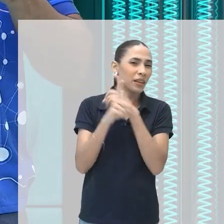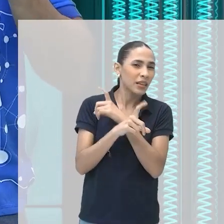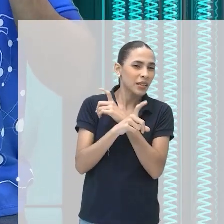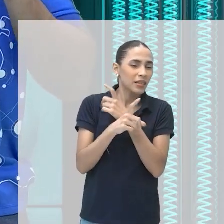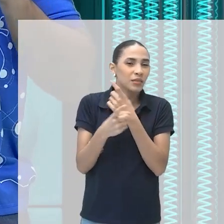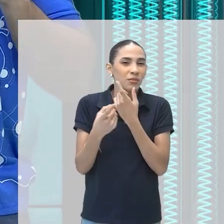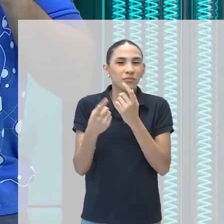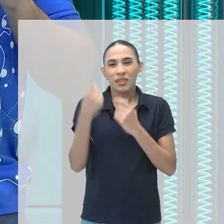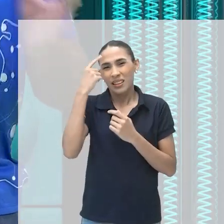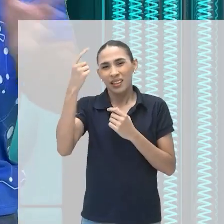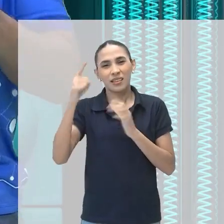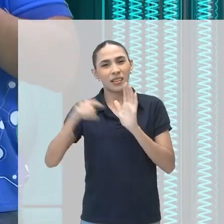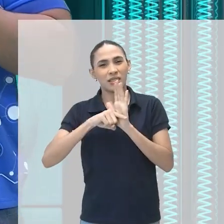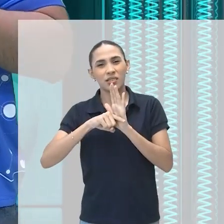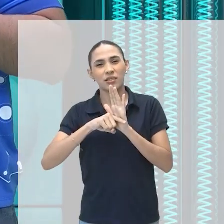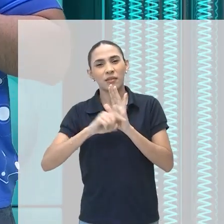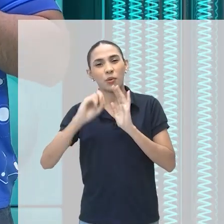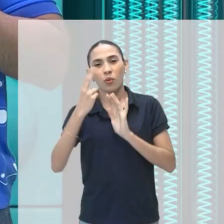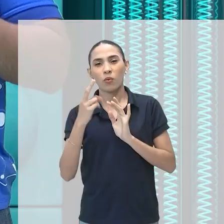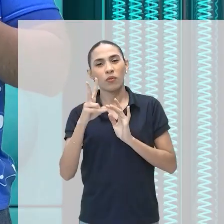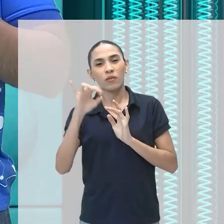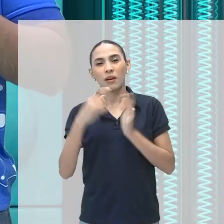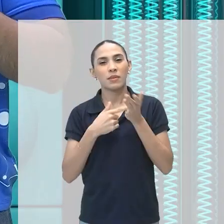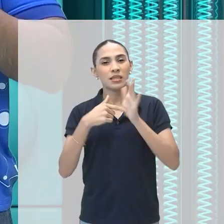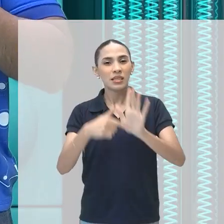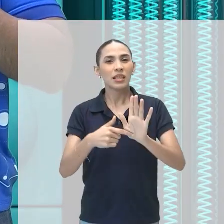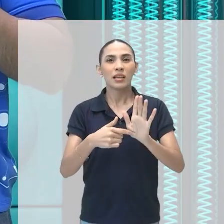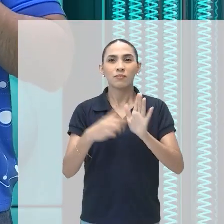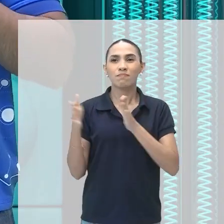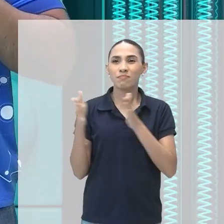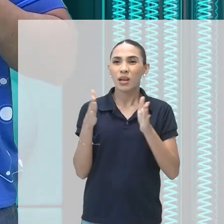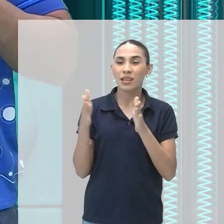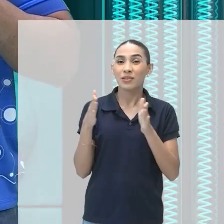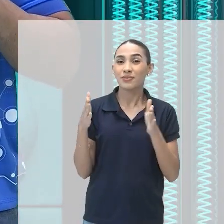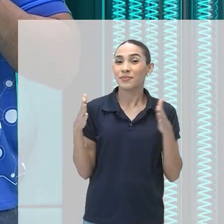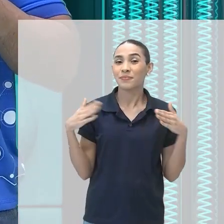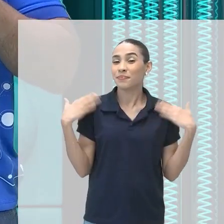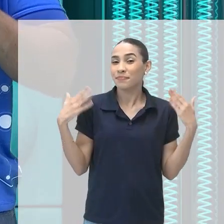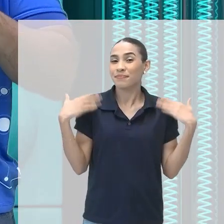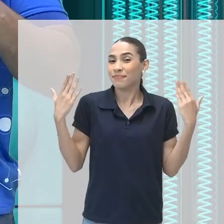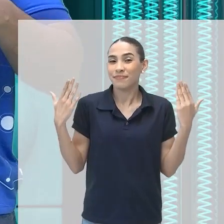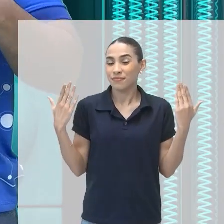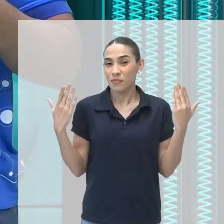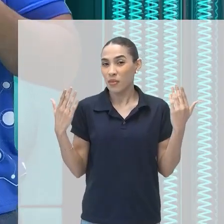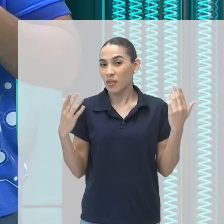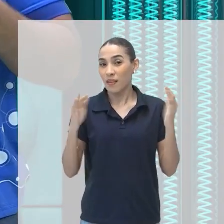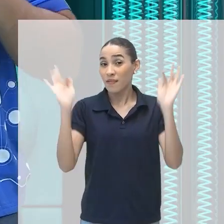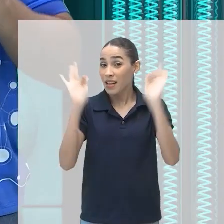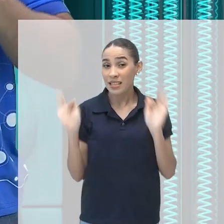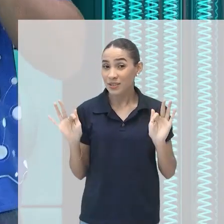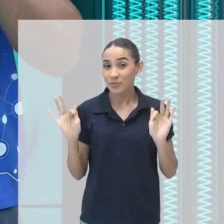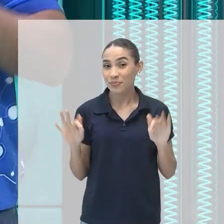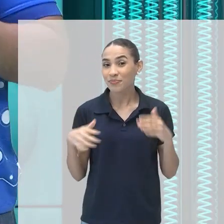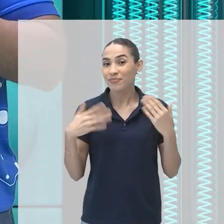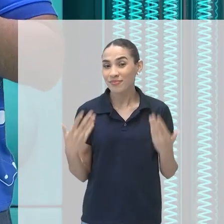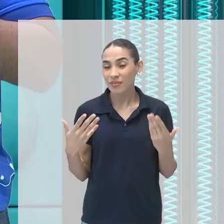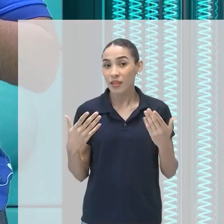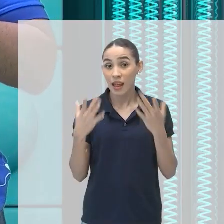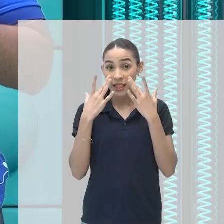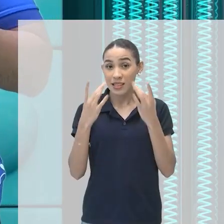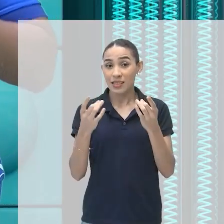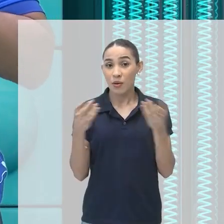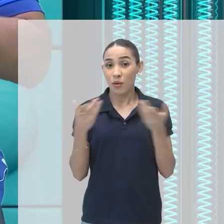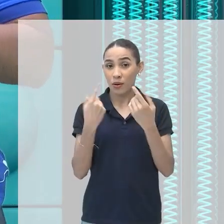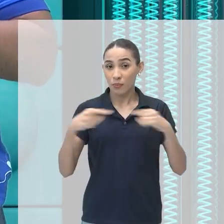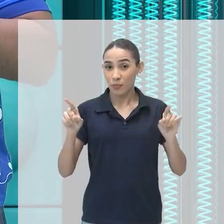algo negativo, ou se ela traz um momento assim de alegria, de algo muito feliz. Então, prestem